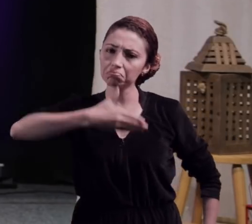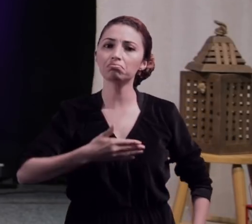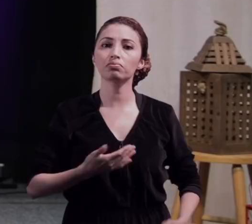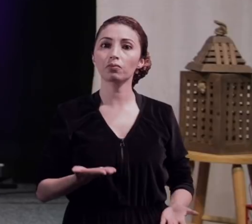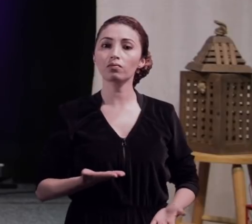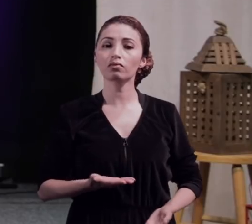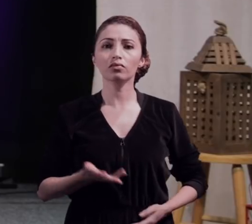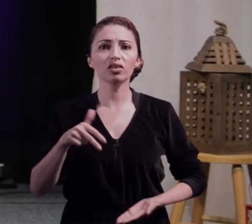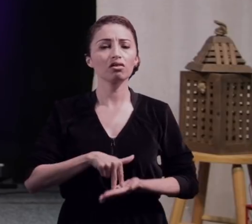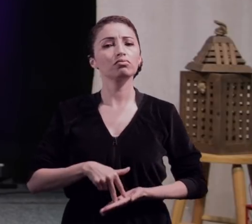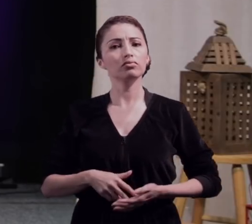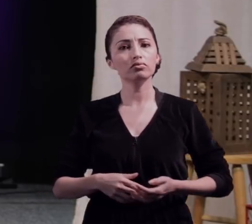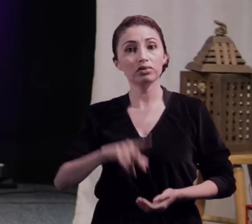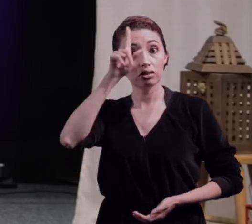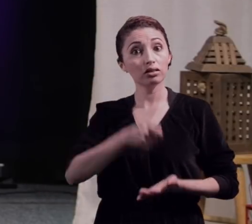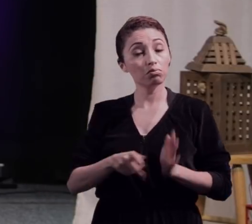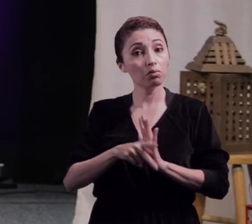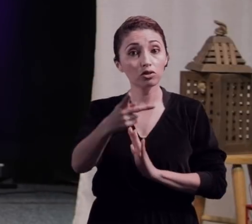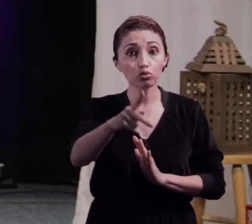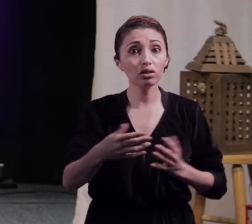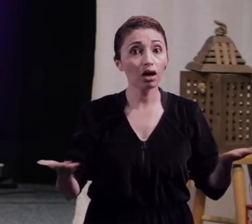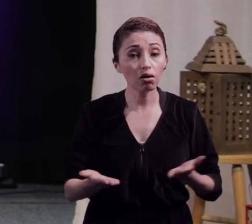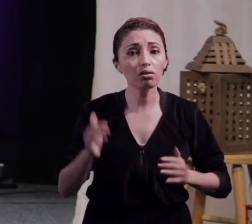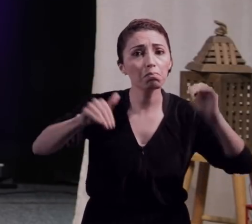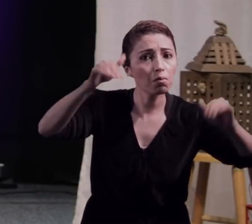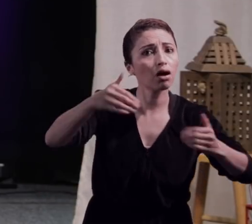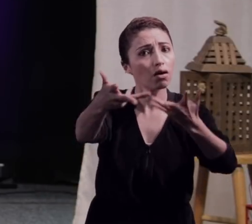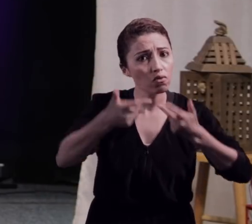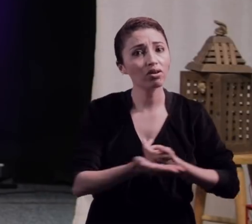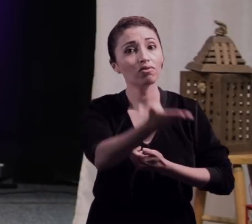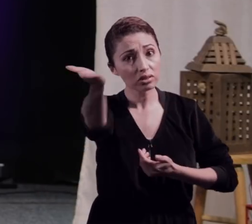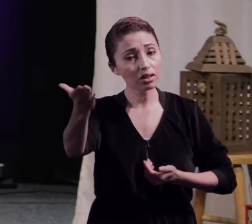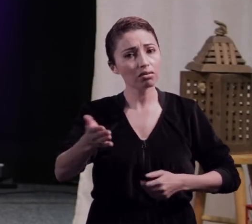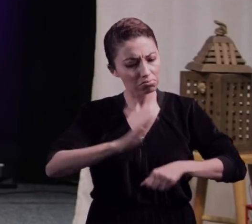um passo, é um posicionamento, é uma postura